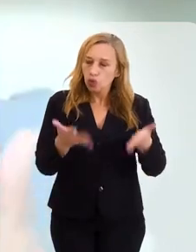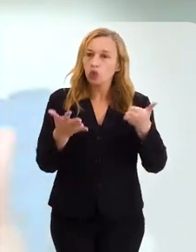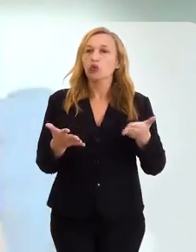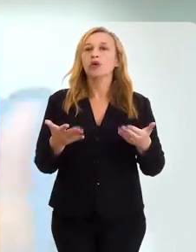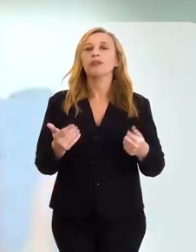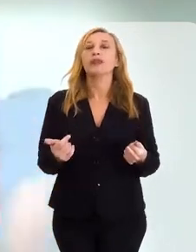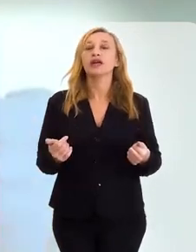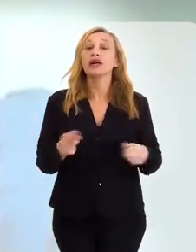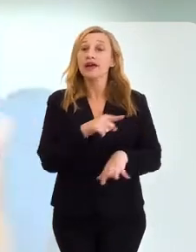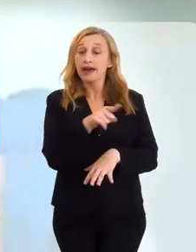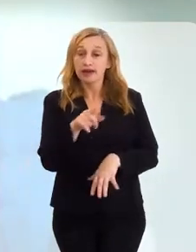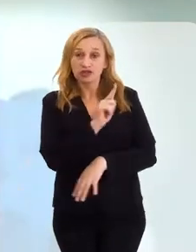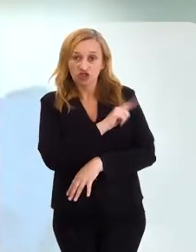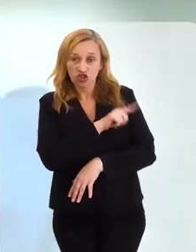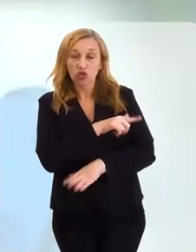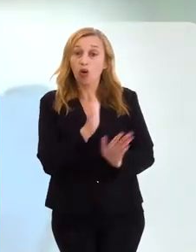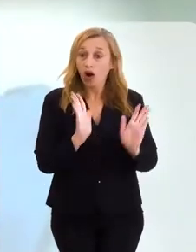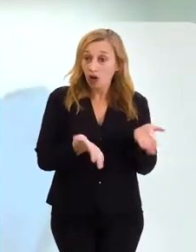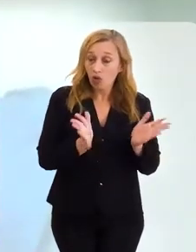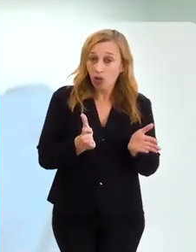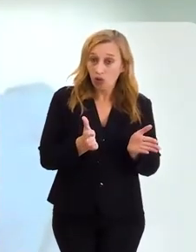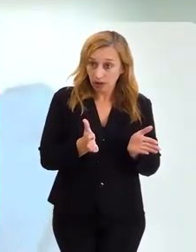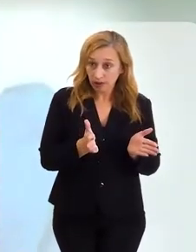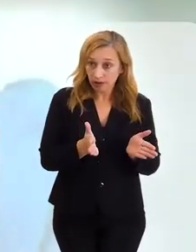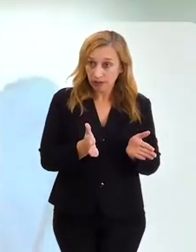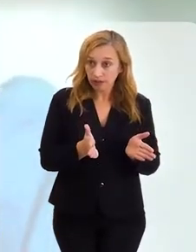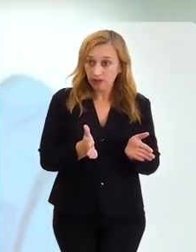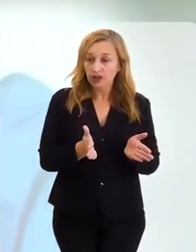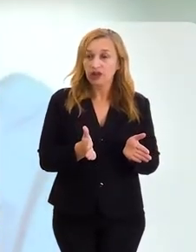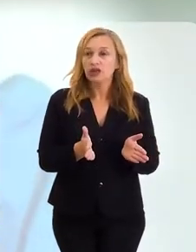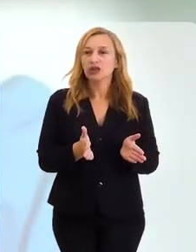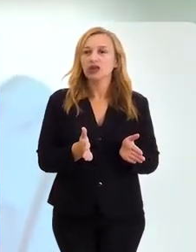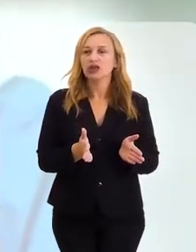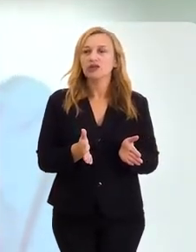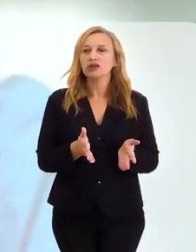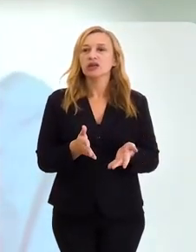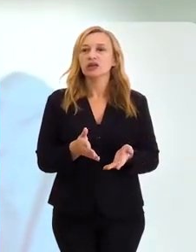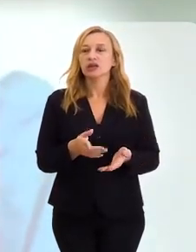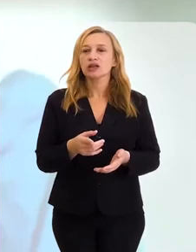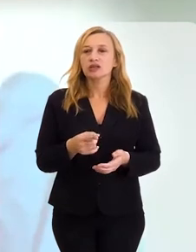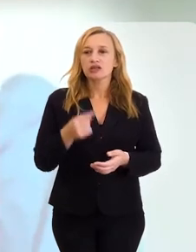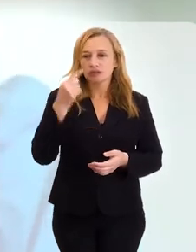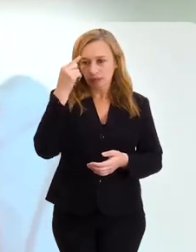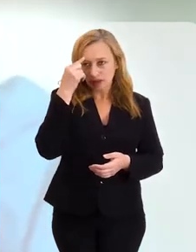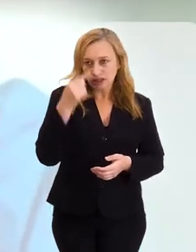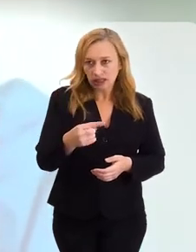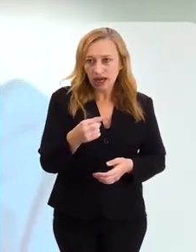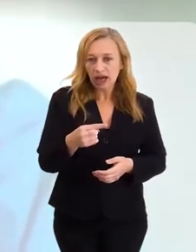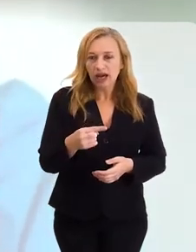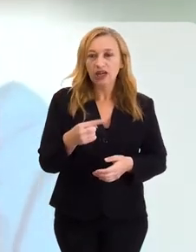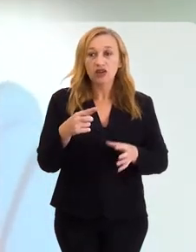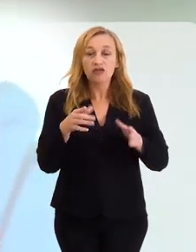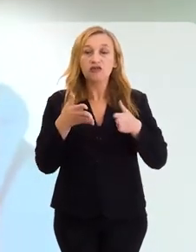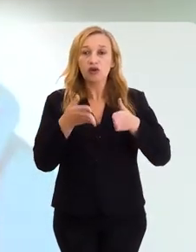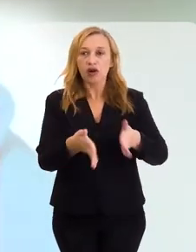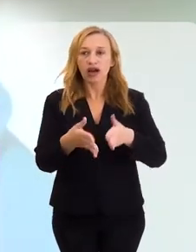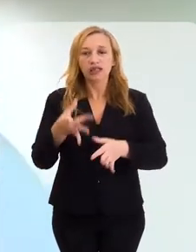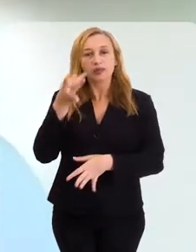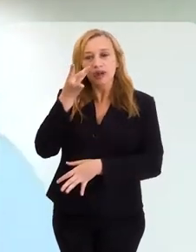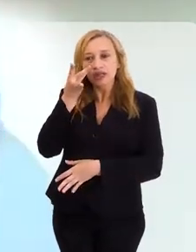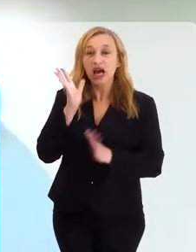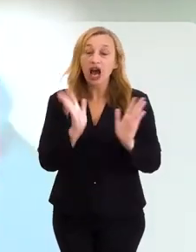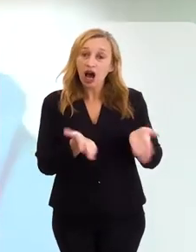isso, engajamento, motivação, etc. Então, esse gestor agora, o que que está out? É ele ser autoritário e focado